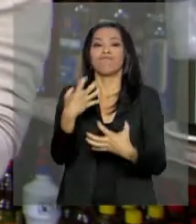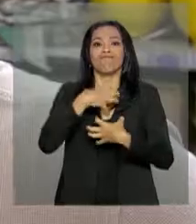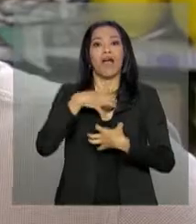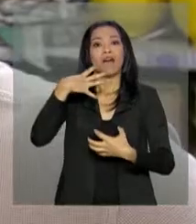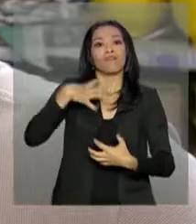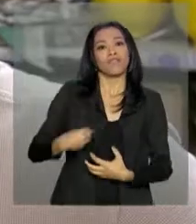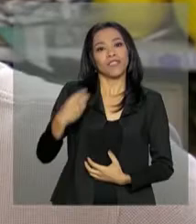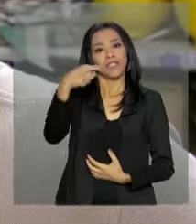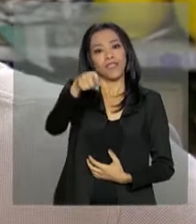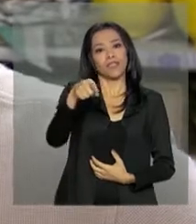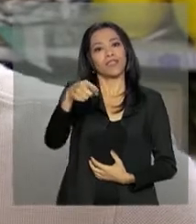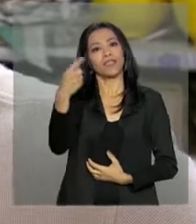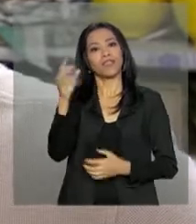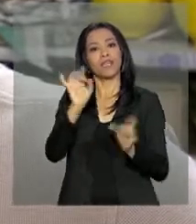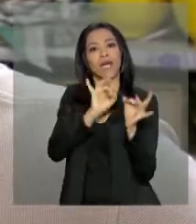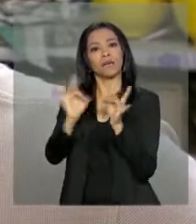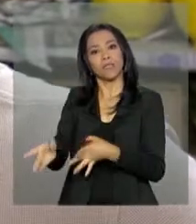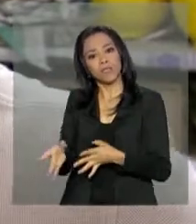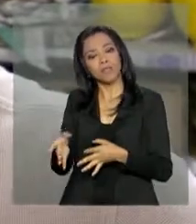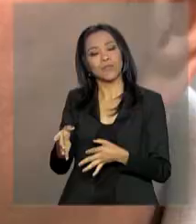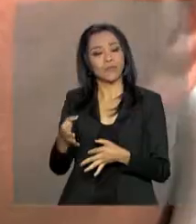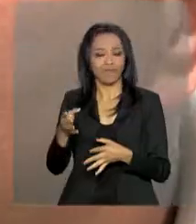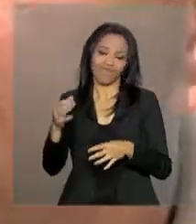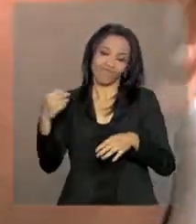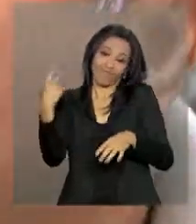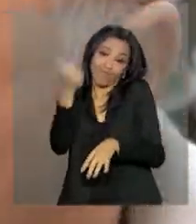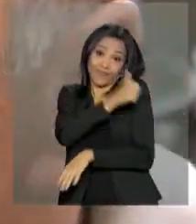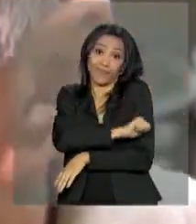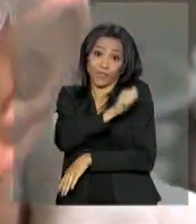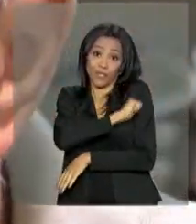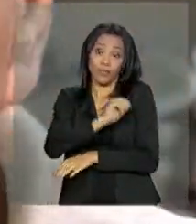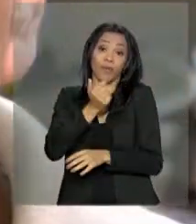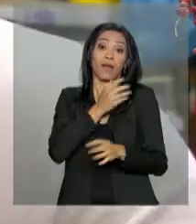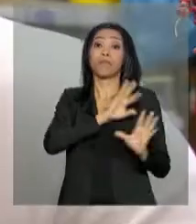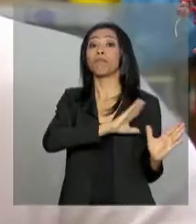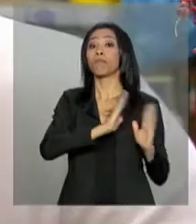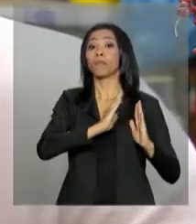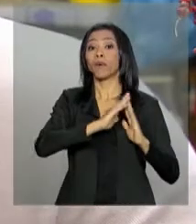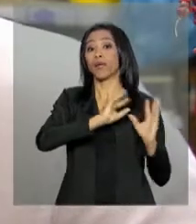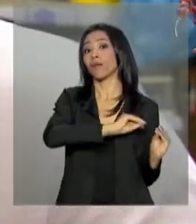filha que deixou a cidade para morar em outro país, fugindo da insegurança.